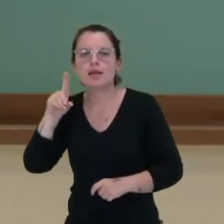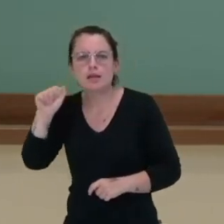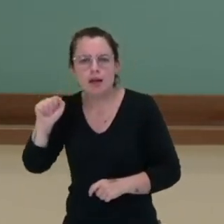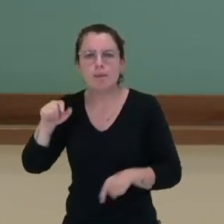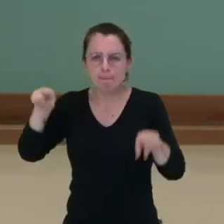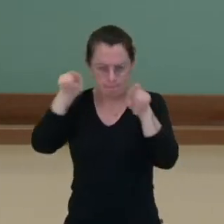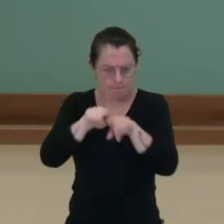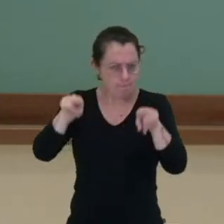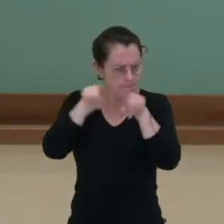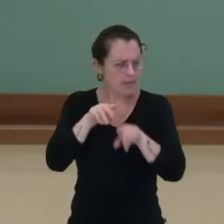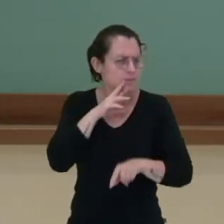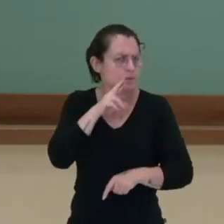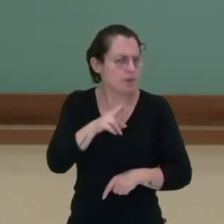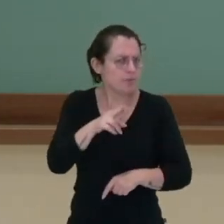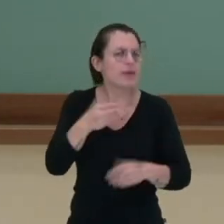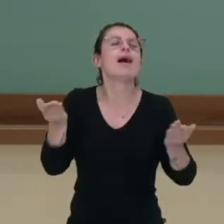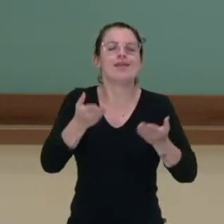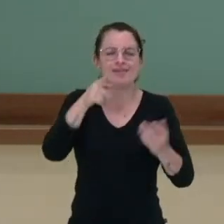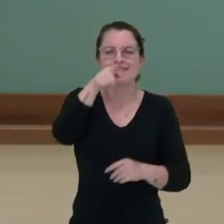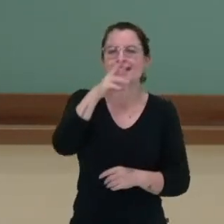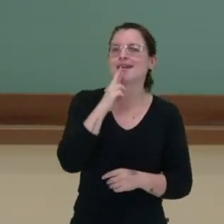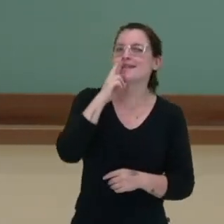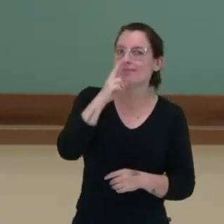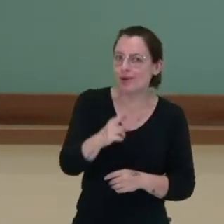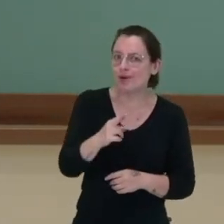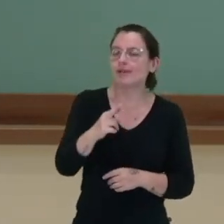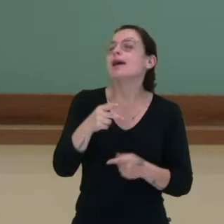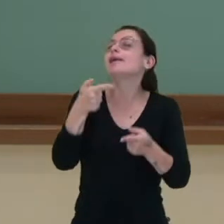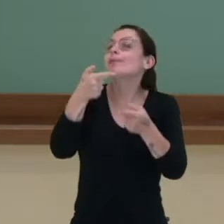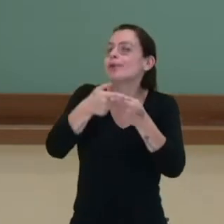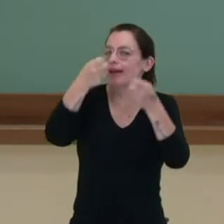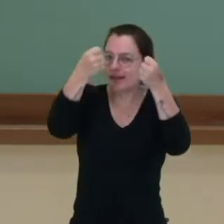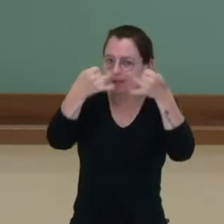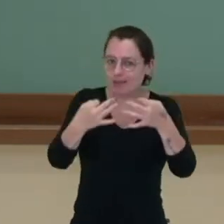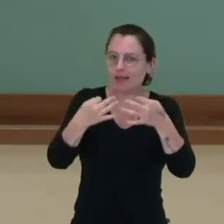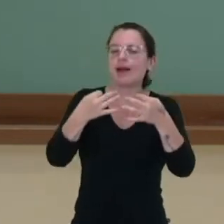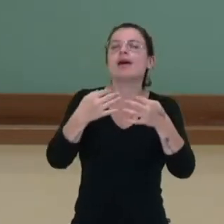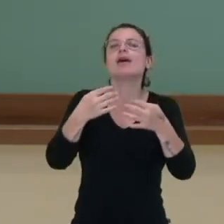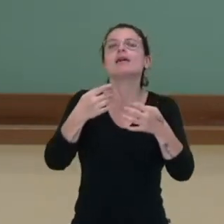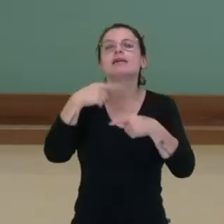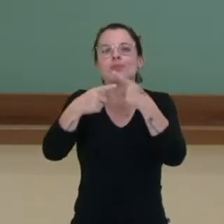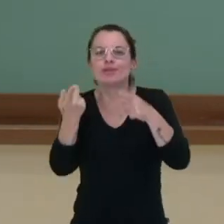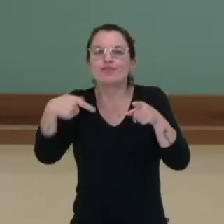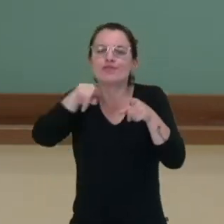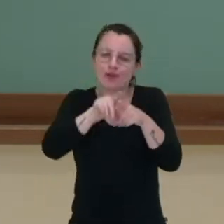significado? Responda, justifique a sua resposta e a gente já faz a correção.